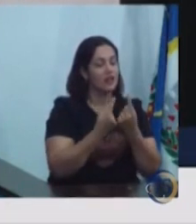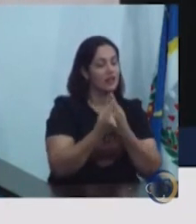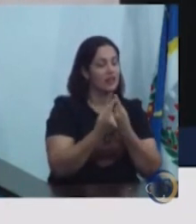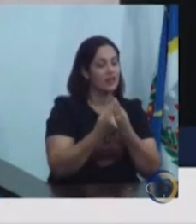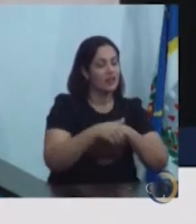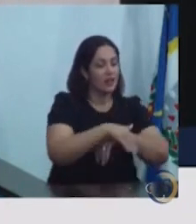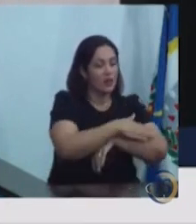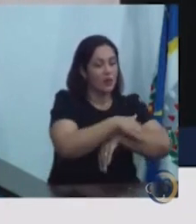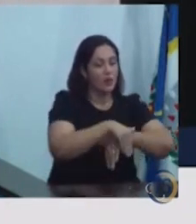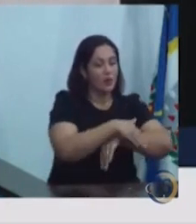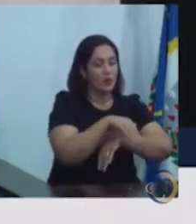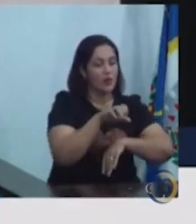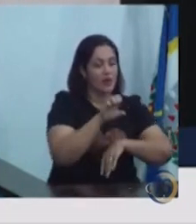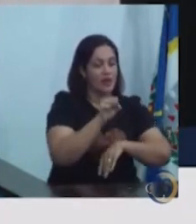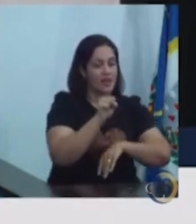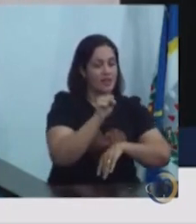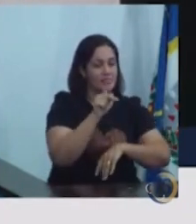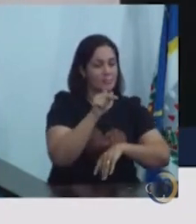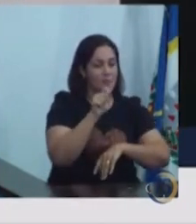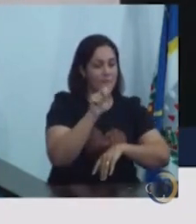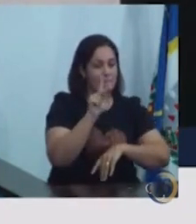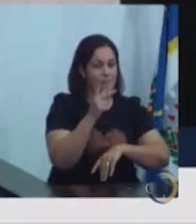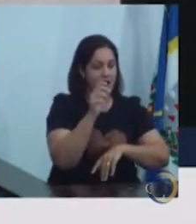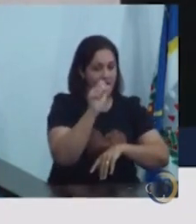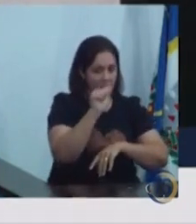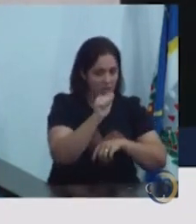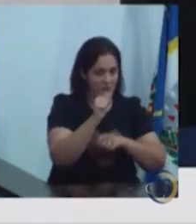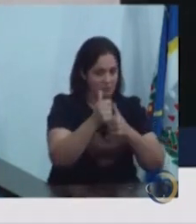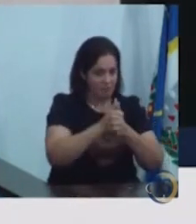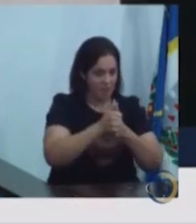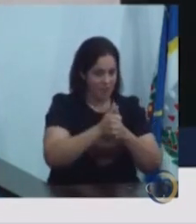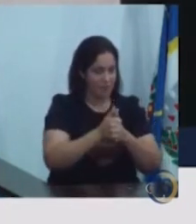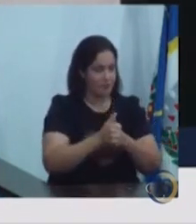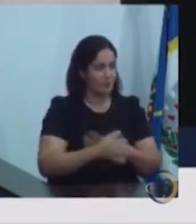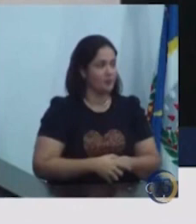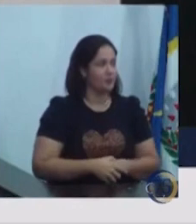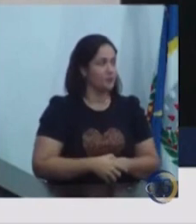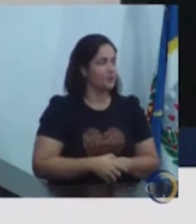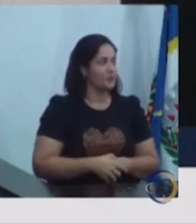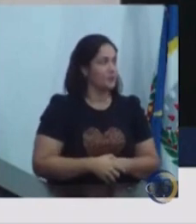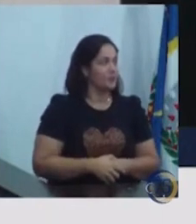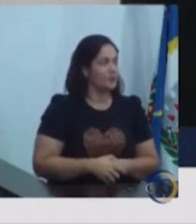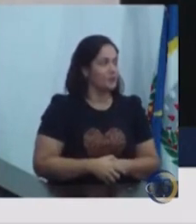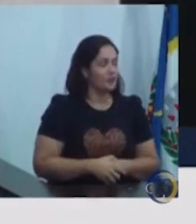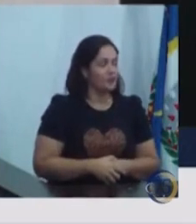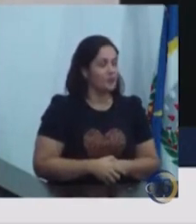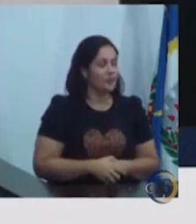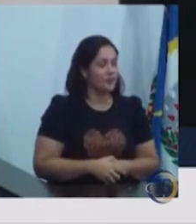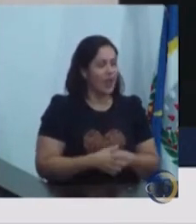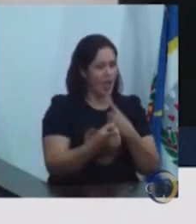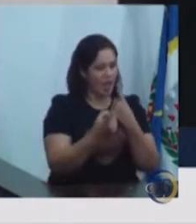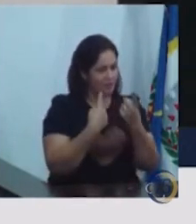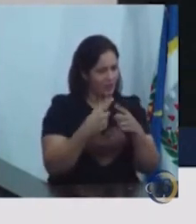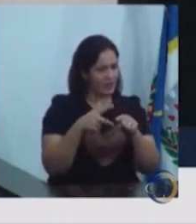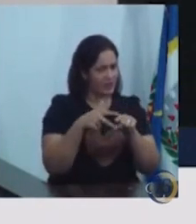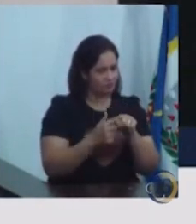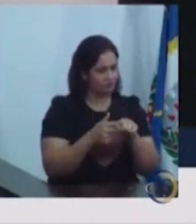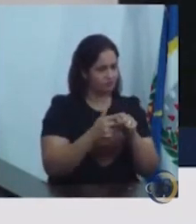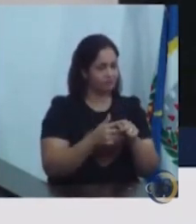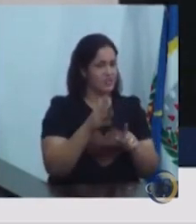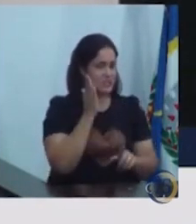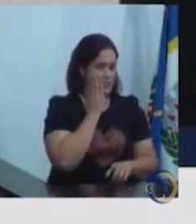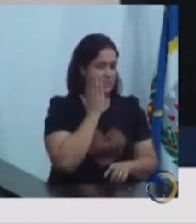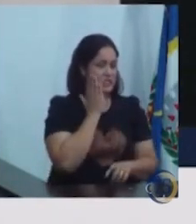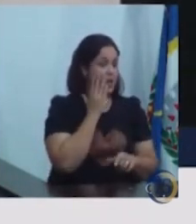que discursou foi o vereador Valdecir Lil. Ele comentou sobre a indicação apresentada por ele, que solicita semáforo no cruzamento da